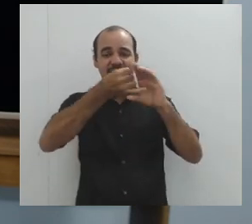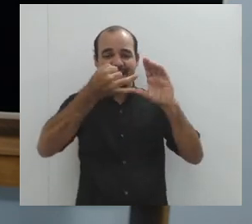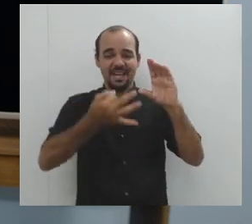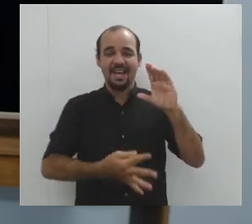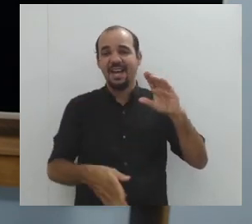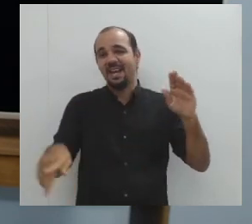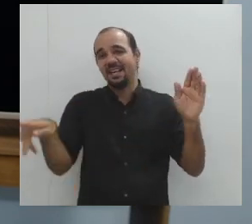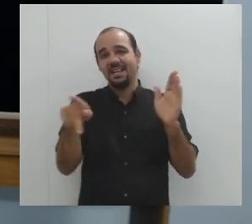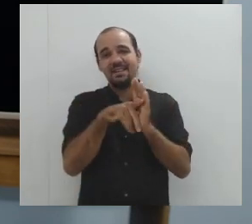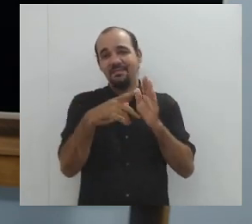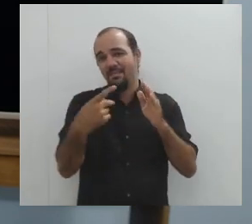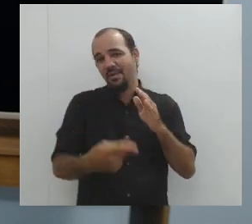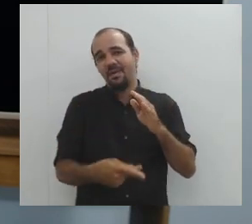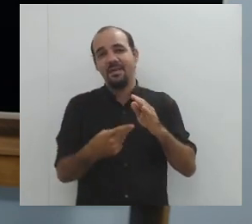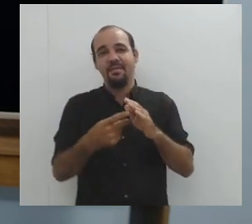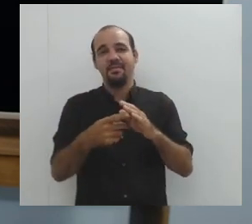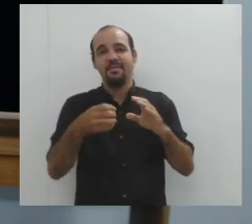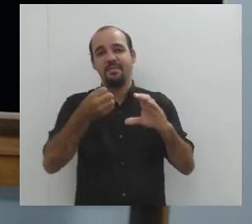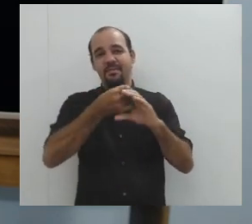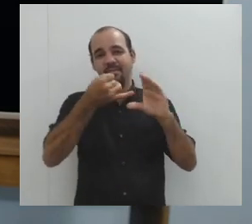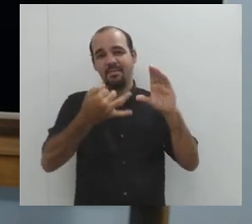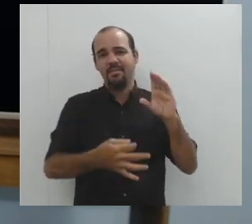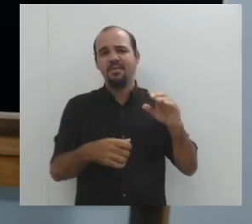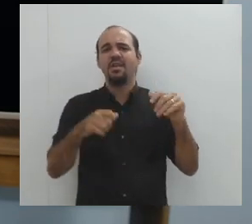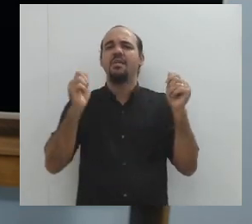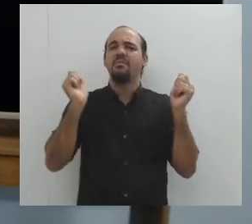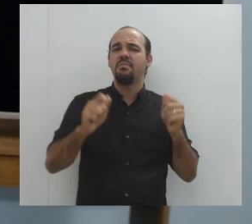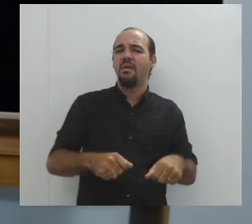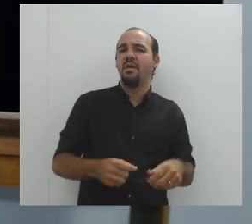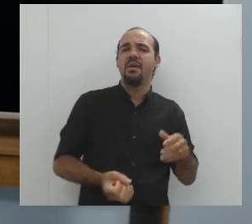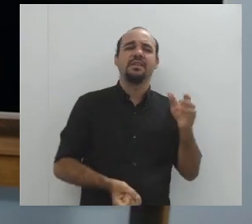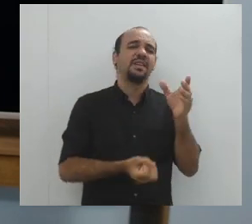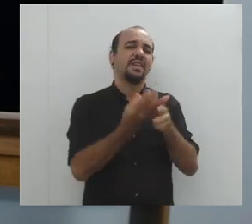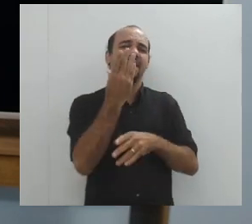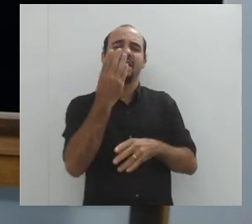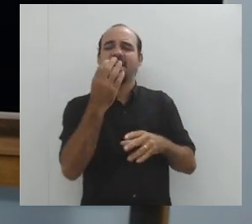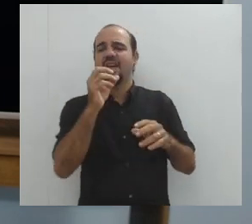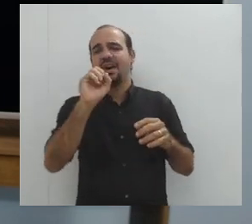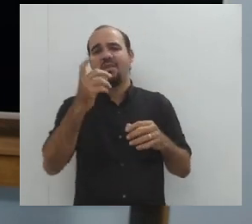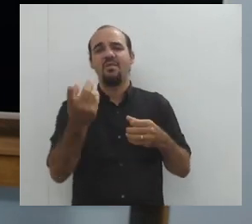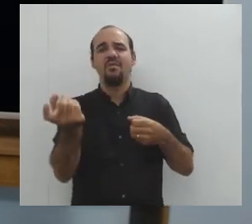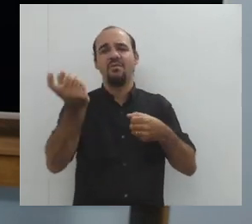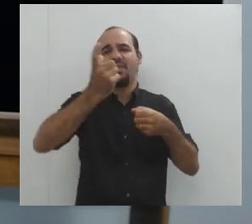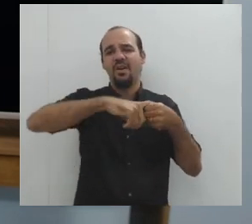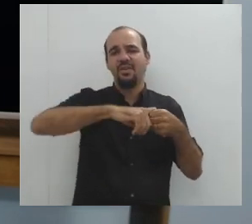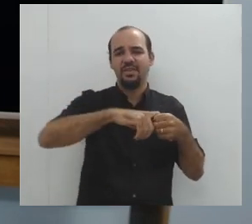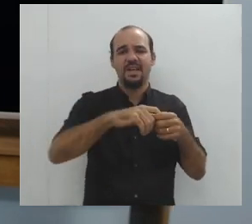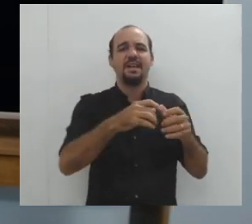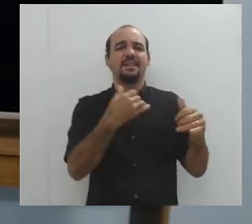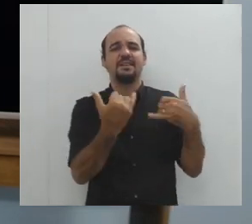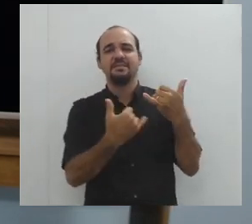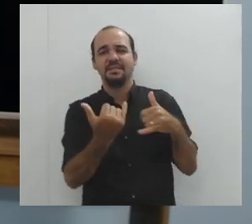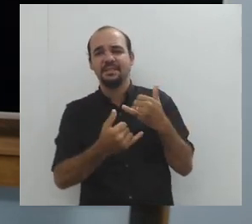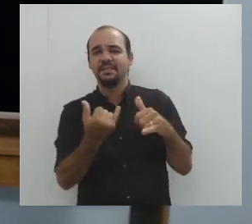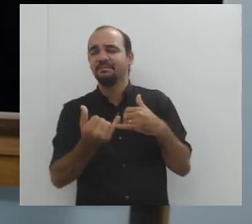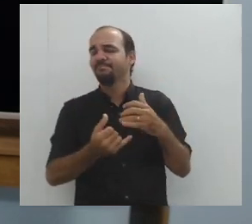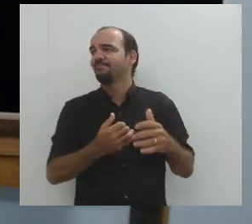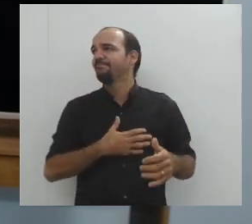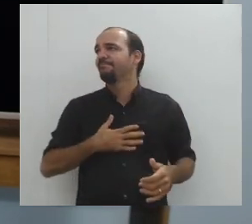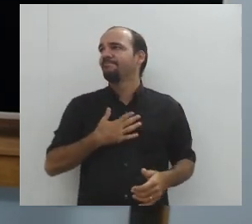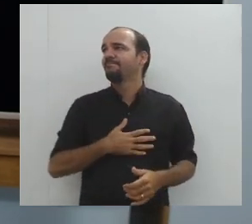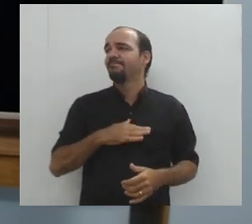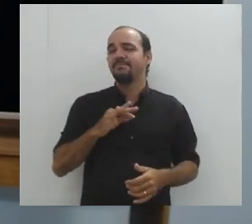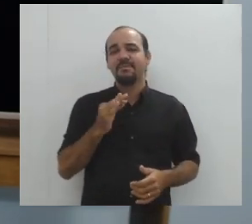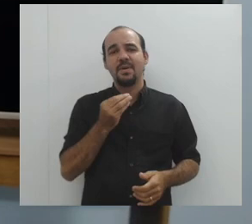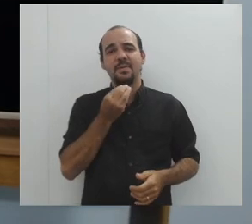pode construir e reconstruir esse jogo. Isso eu acho sensacional, essa oportunidade. Porque, como a